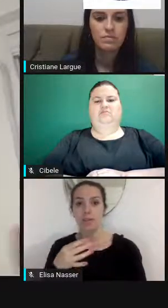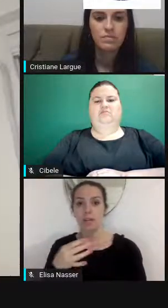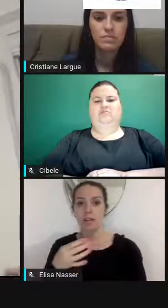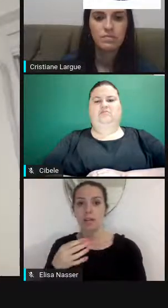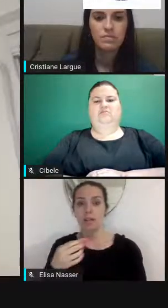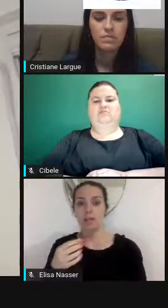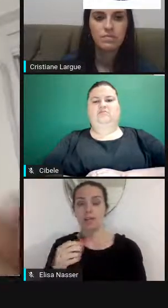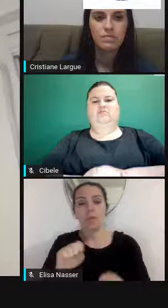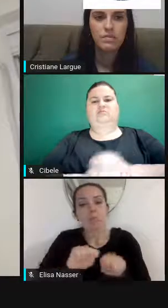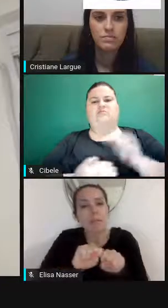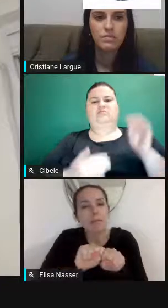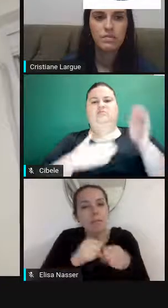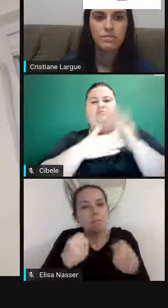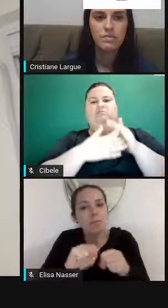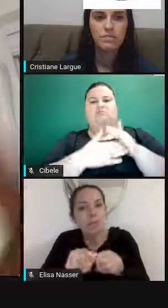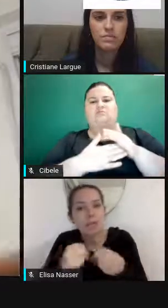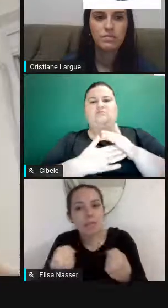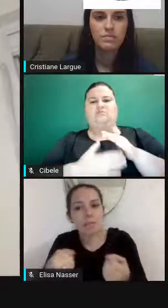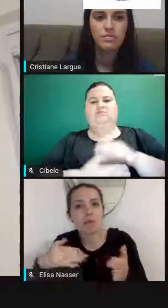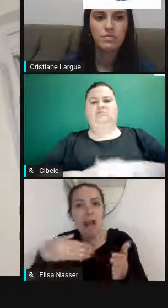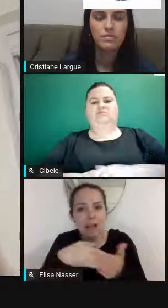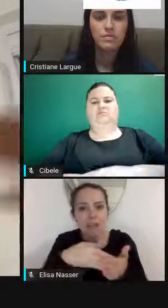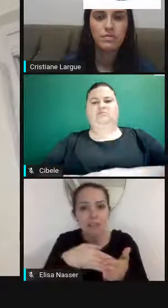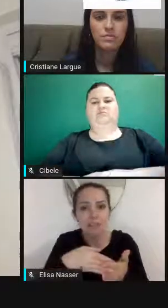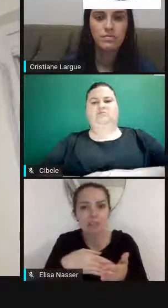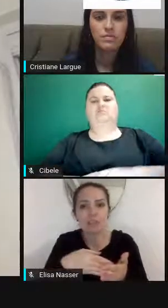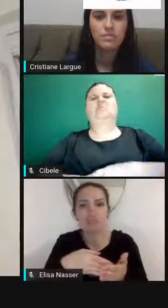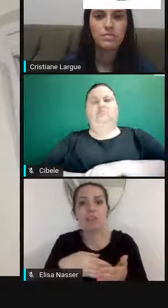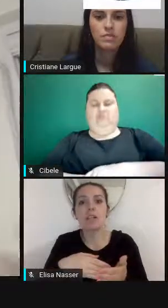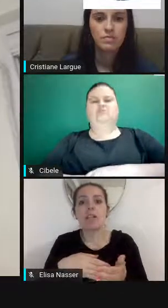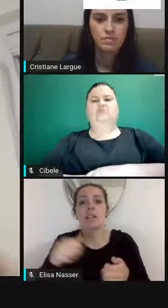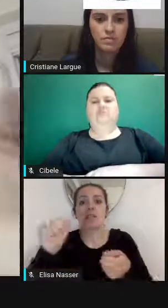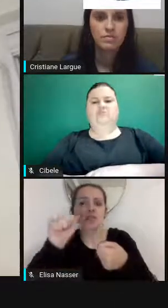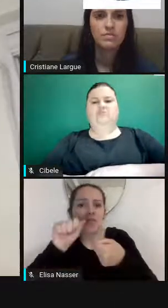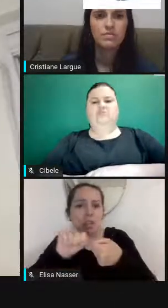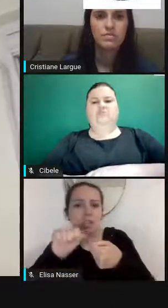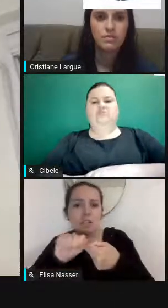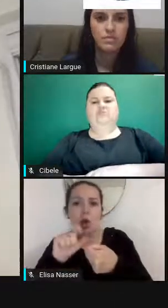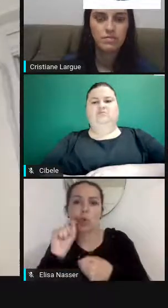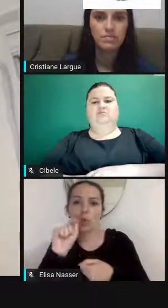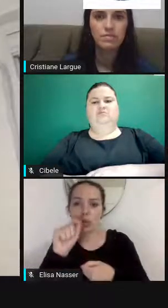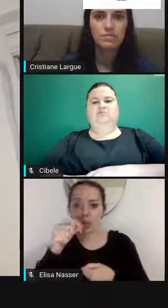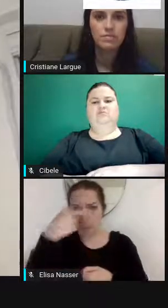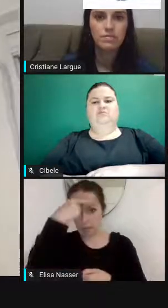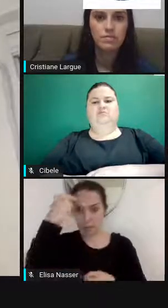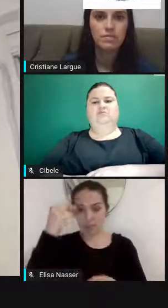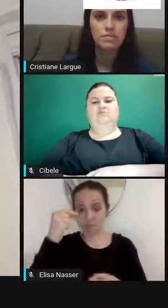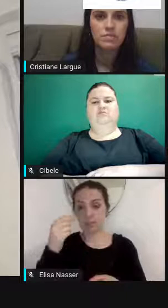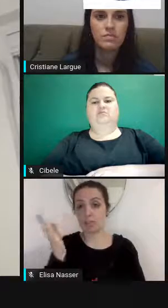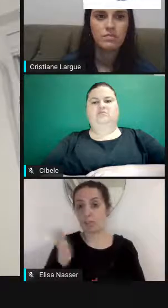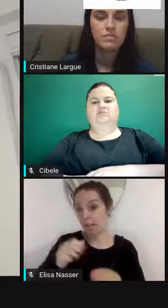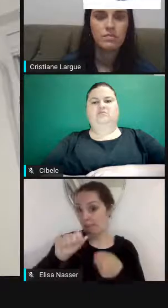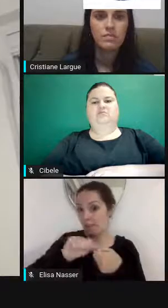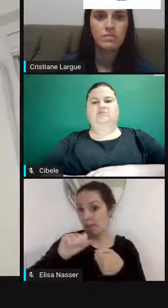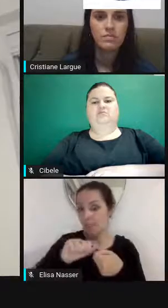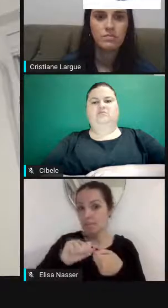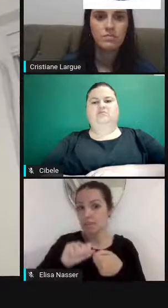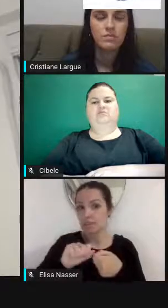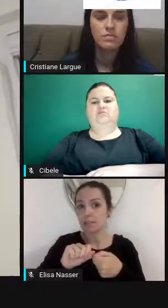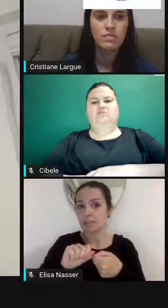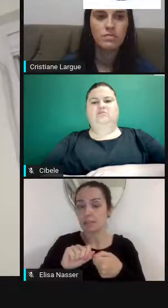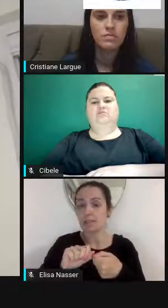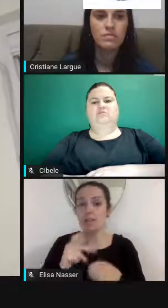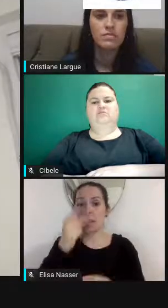quebrar né esse ciclo de ensinar a fazer o que já fazem Aí é por isso que tantas pessoas ir para especializam e muitas vezes